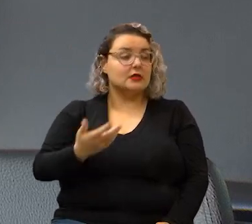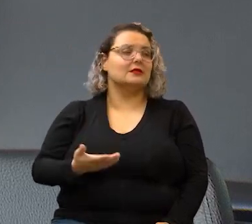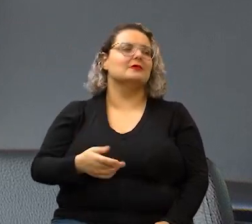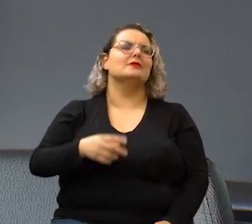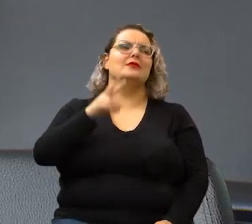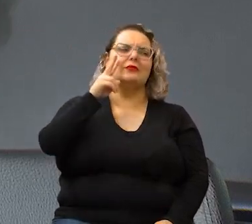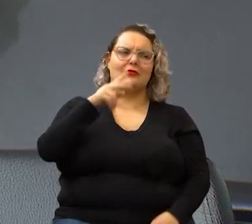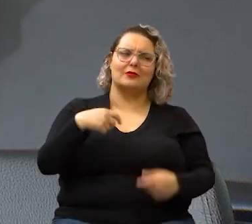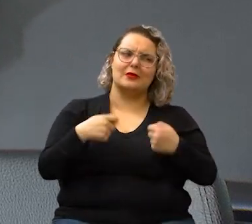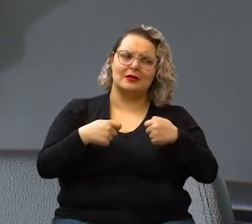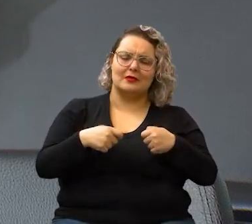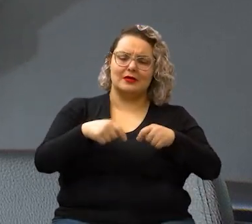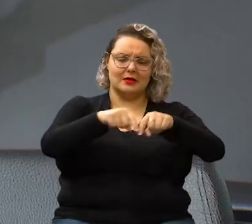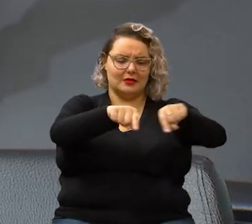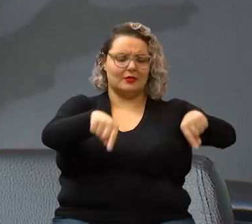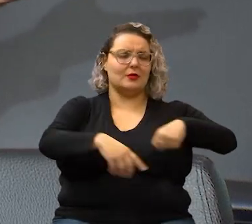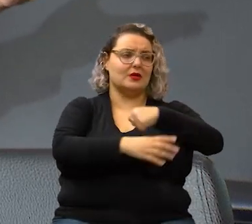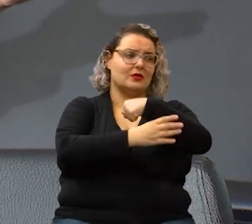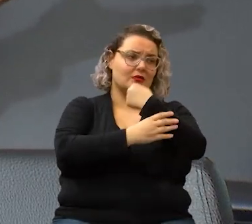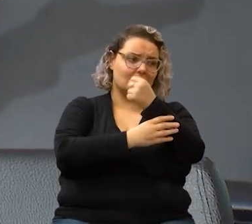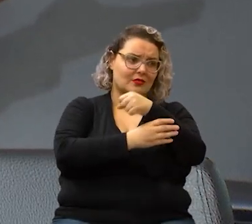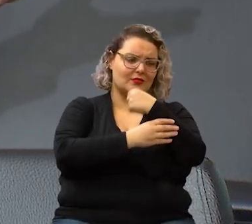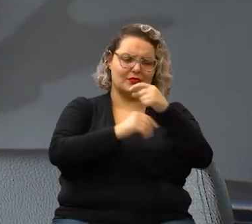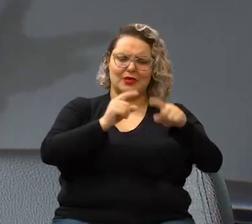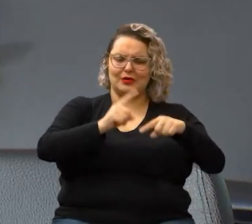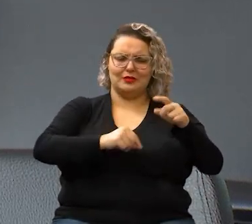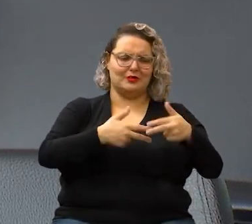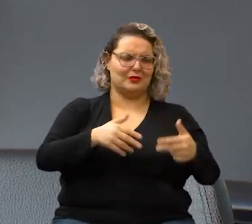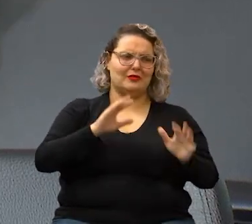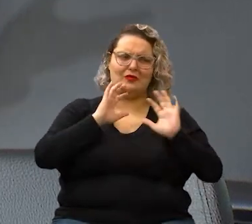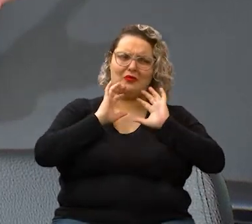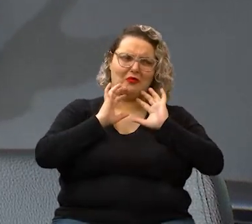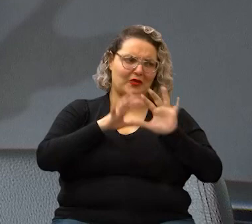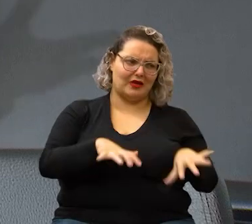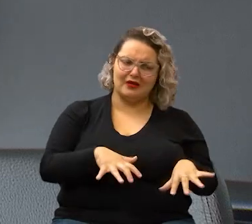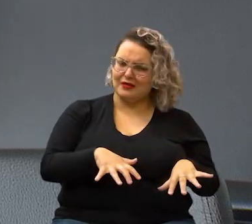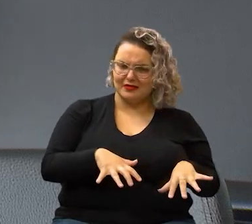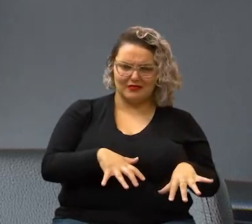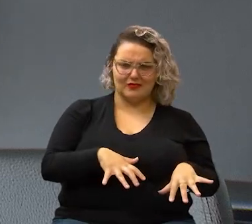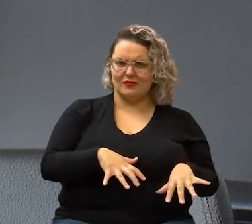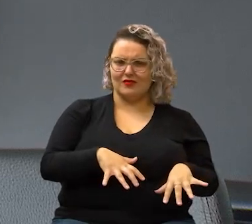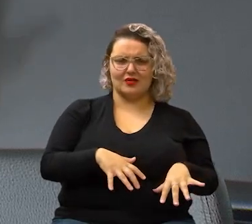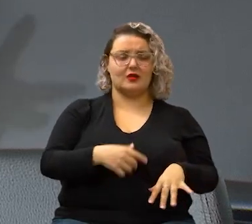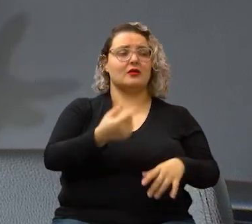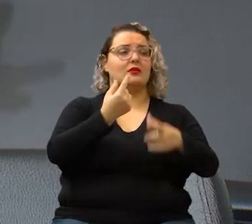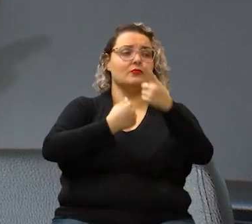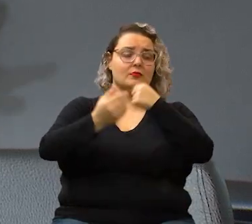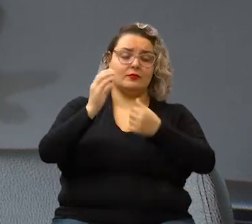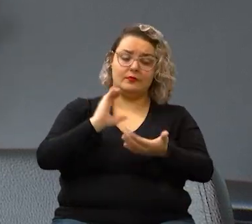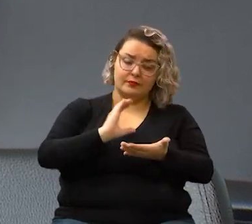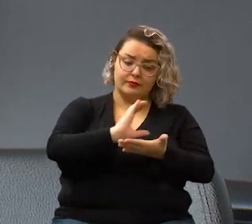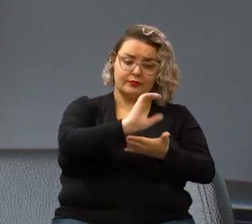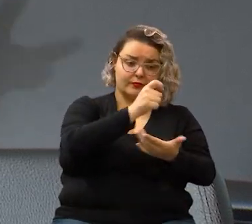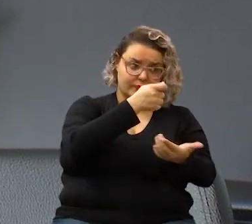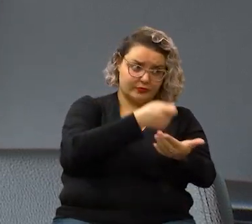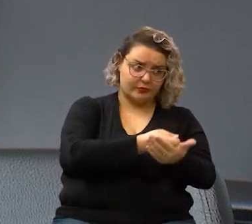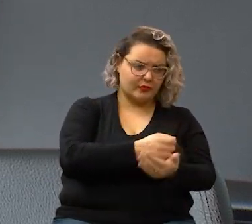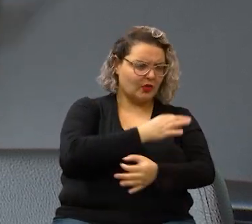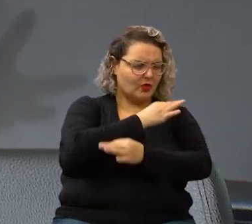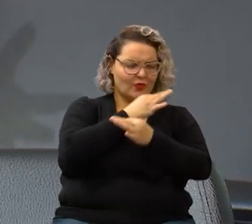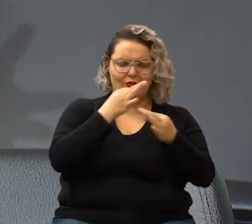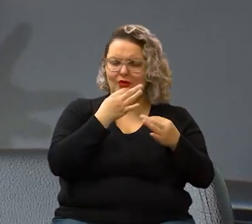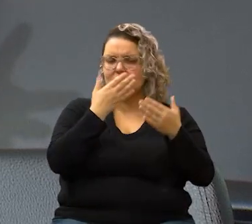o quanto precisa, porque a sala de fisioterapia do aparelho estava péssima. Então foi um destinamento, o que eu